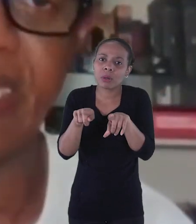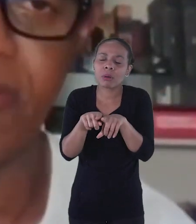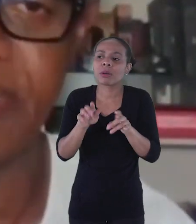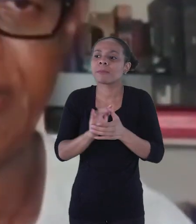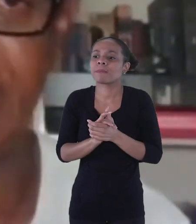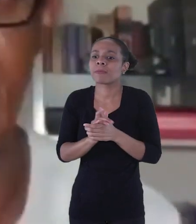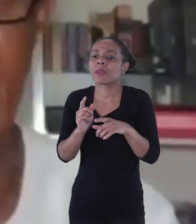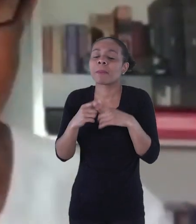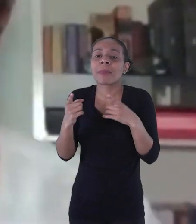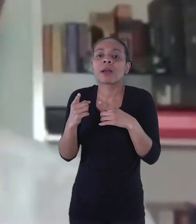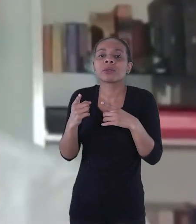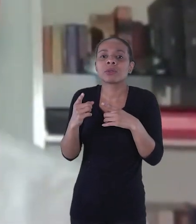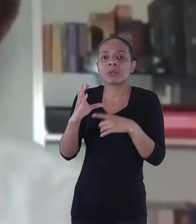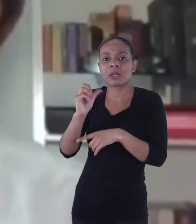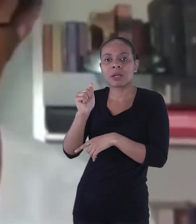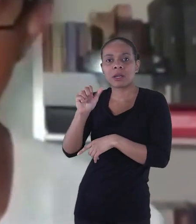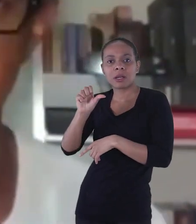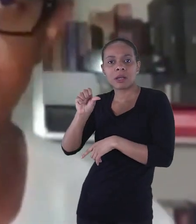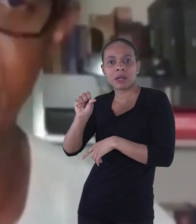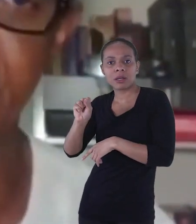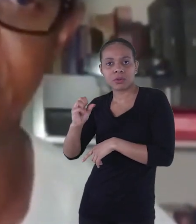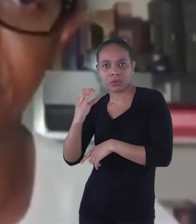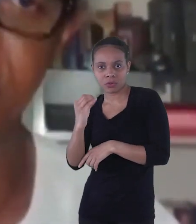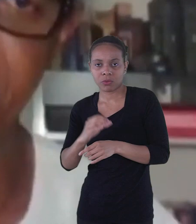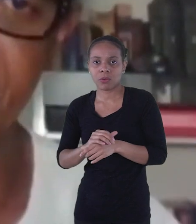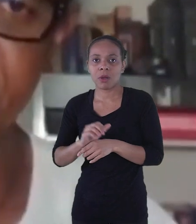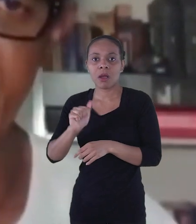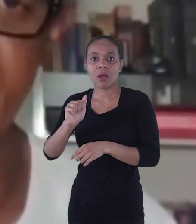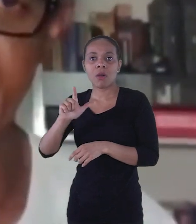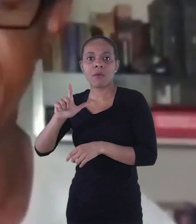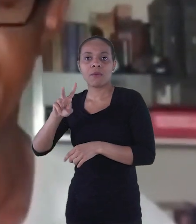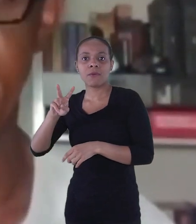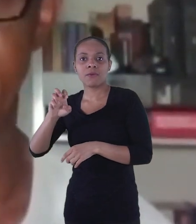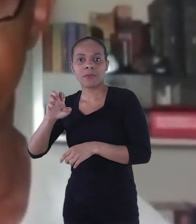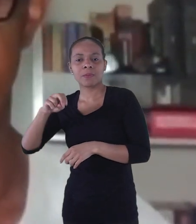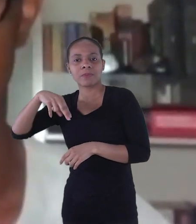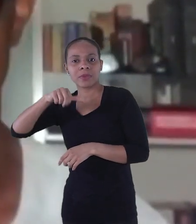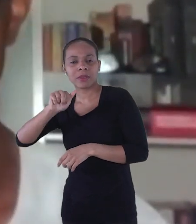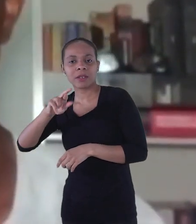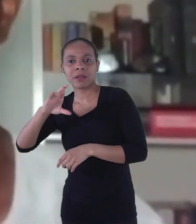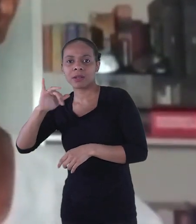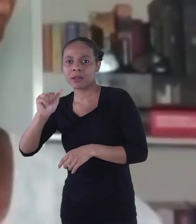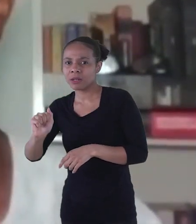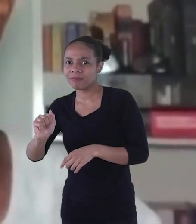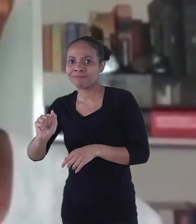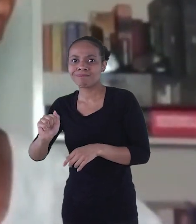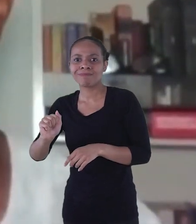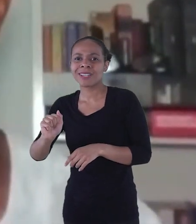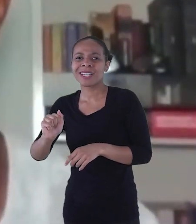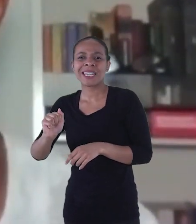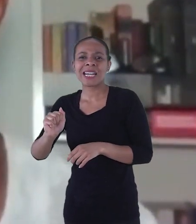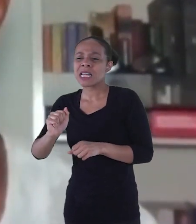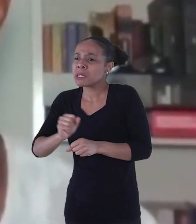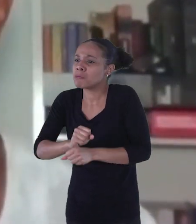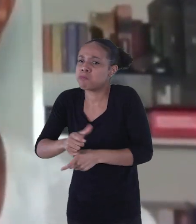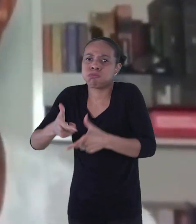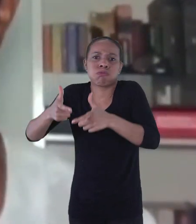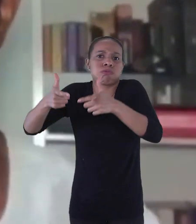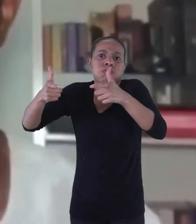não rendeu em nada aquilo que se pensaria que fosse render como o Quarto de